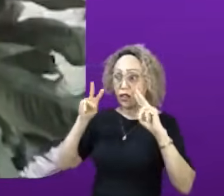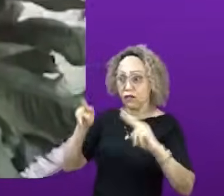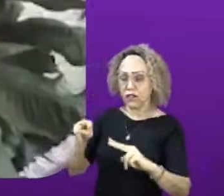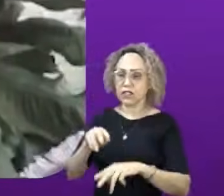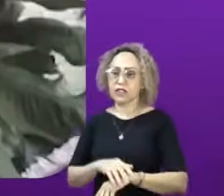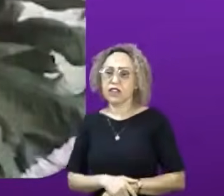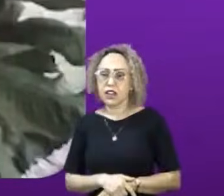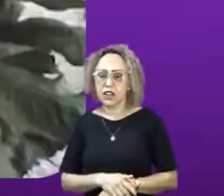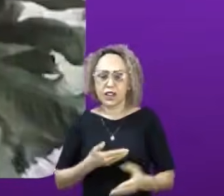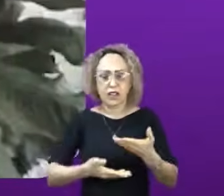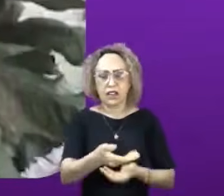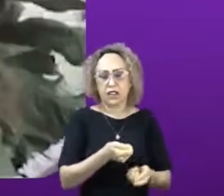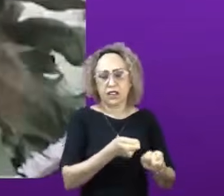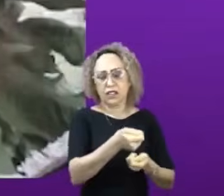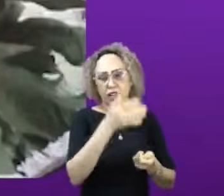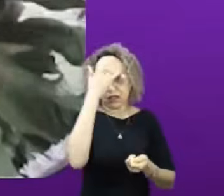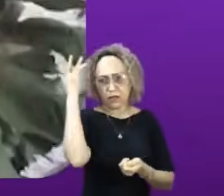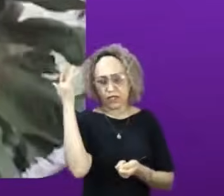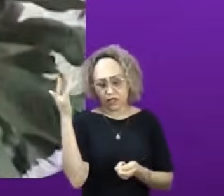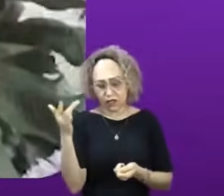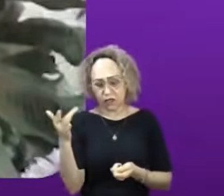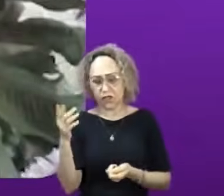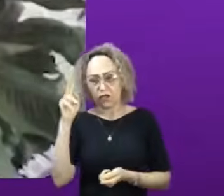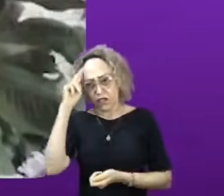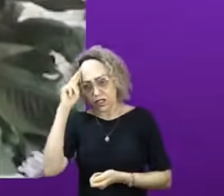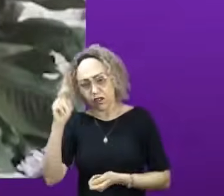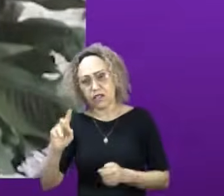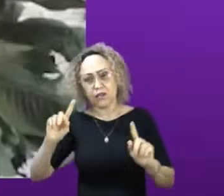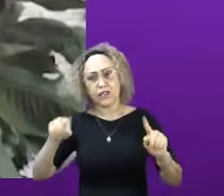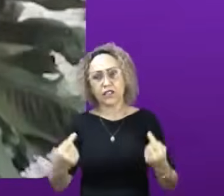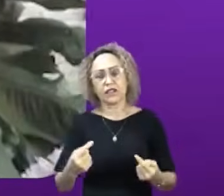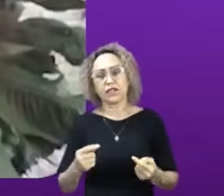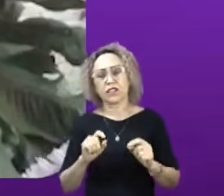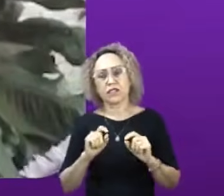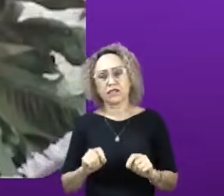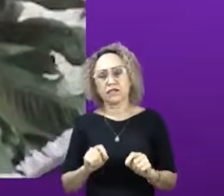pessoas, lidar com histórias, é sempre um desafio de